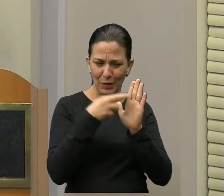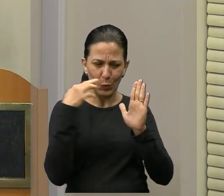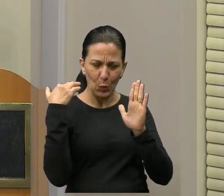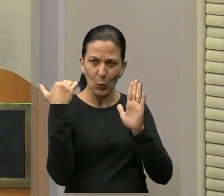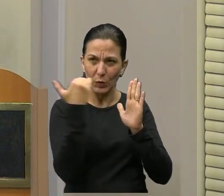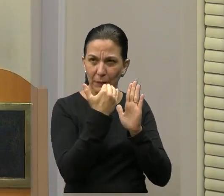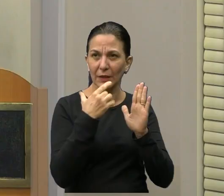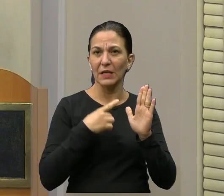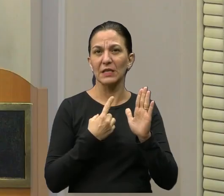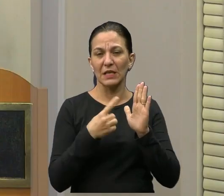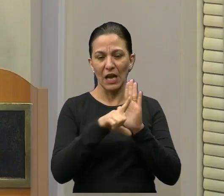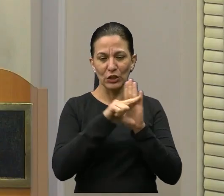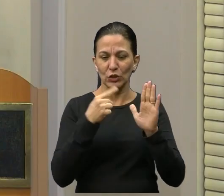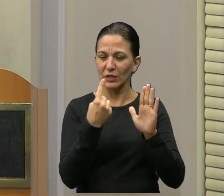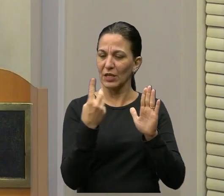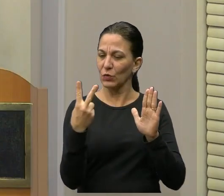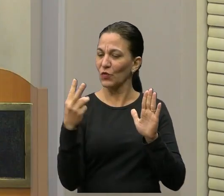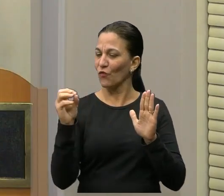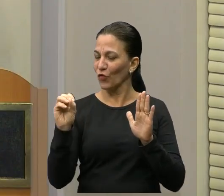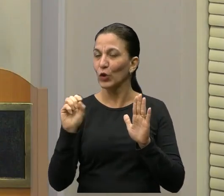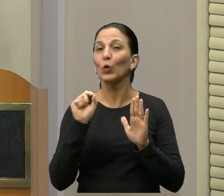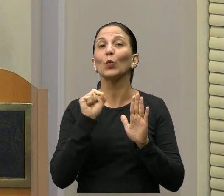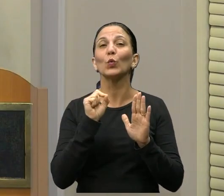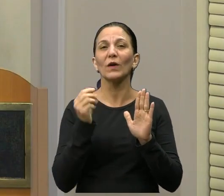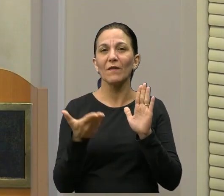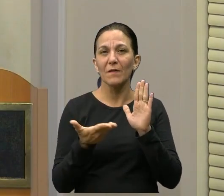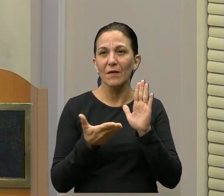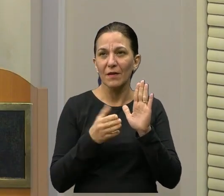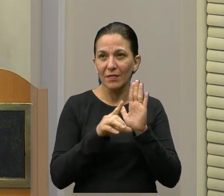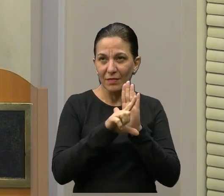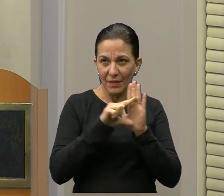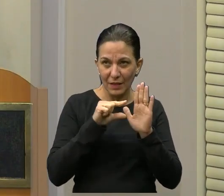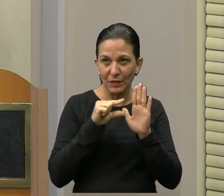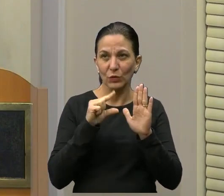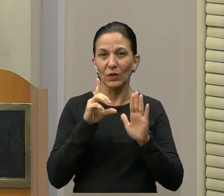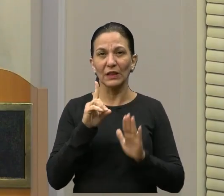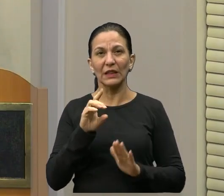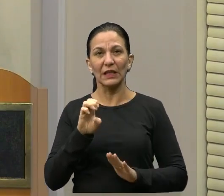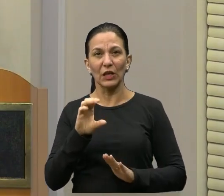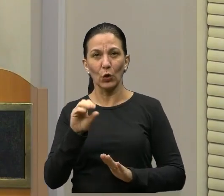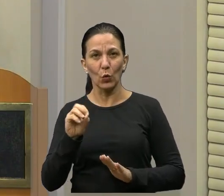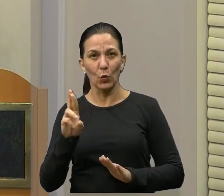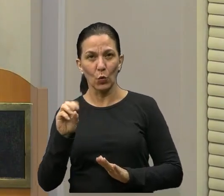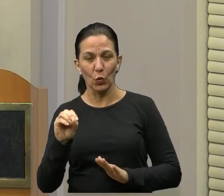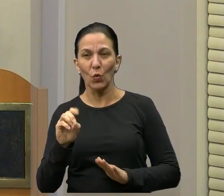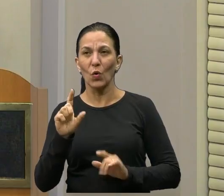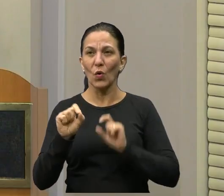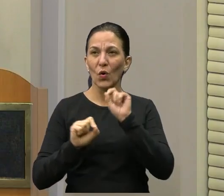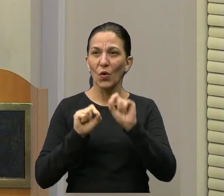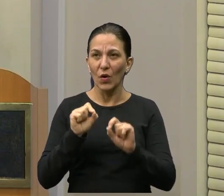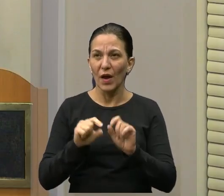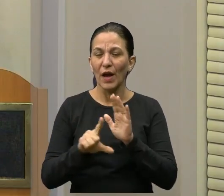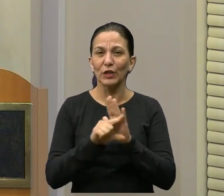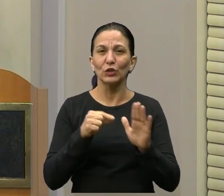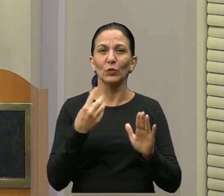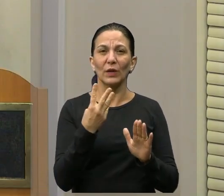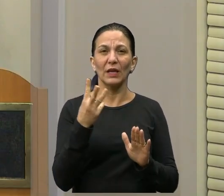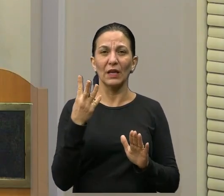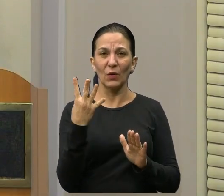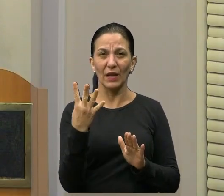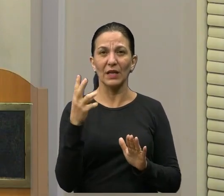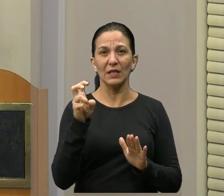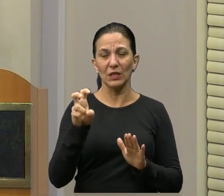interno, em seu artigo 120, faz alusão a causas de quebra de decoro e remete ao artigo 45 da Lei